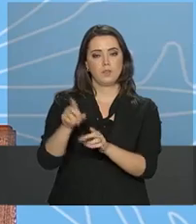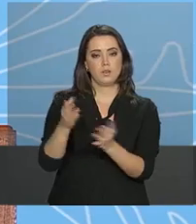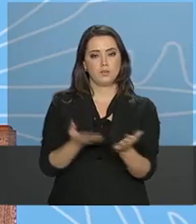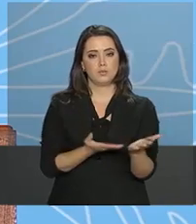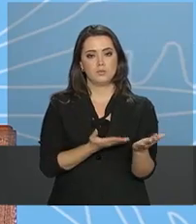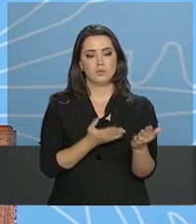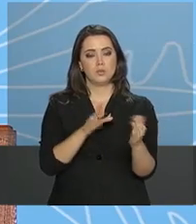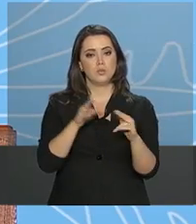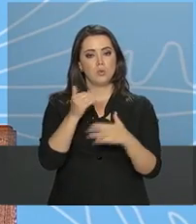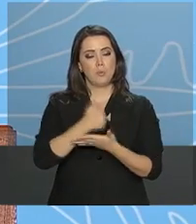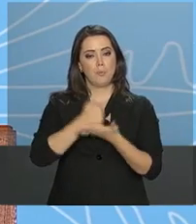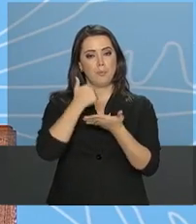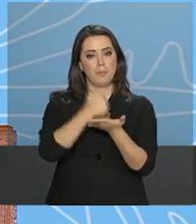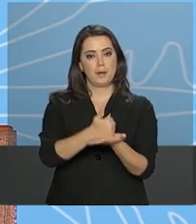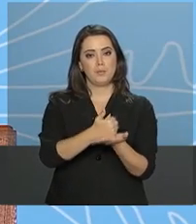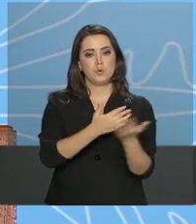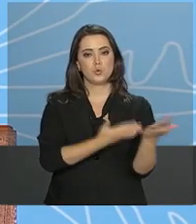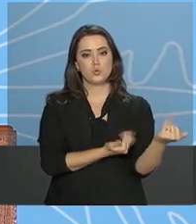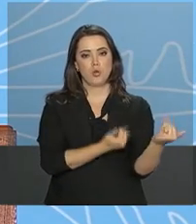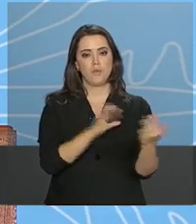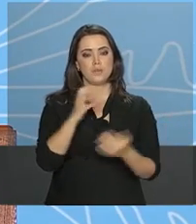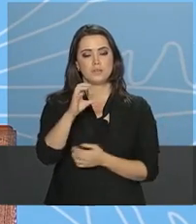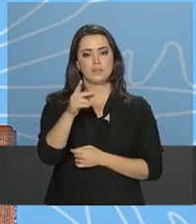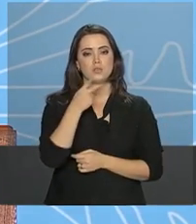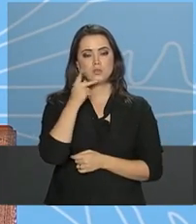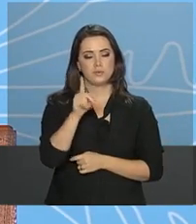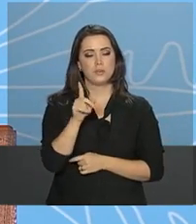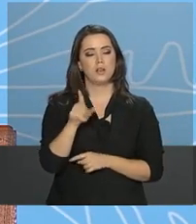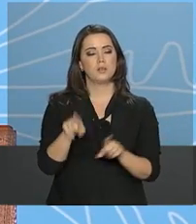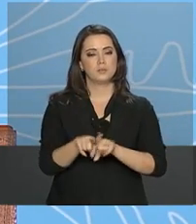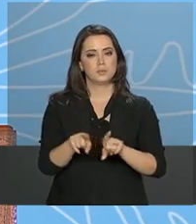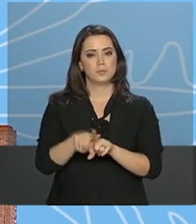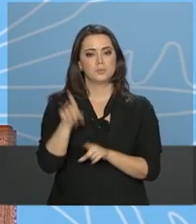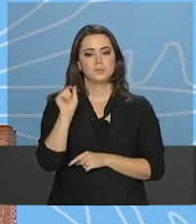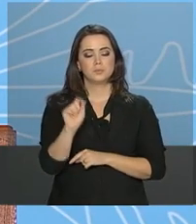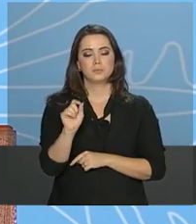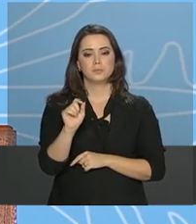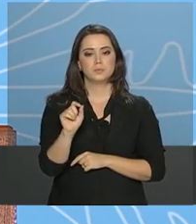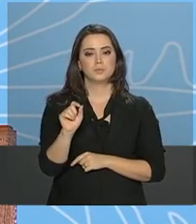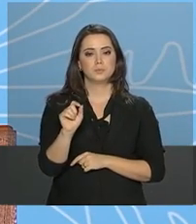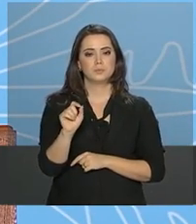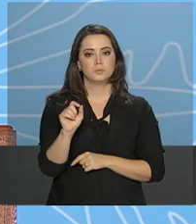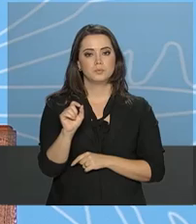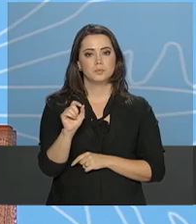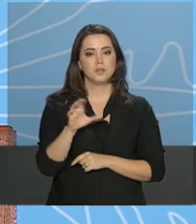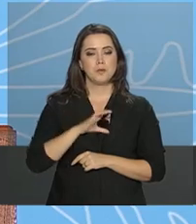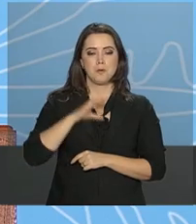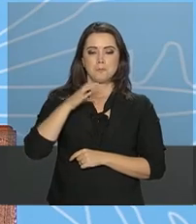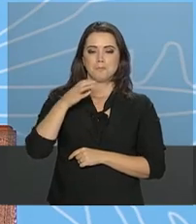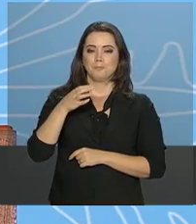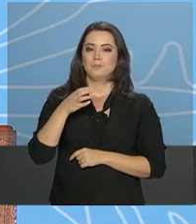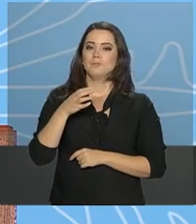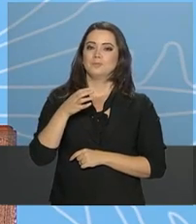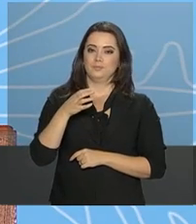Jovem Cientista. Digo até que é